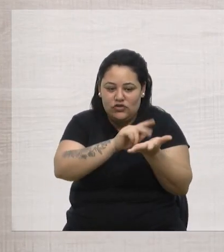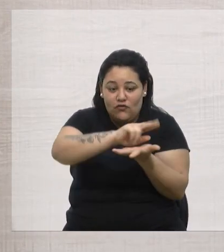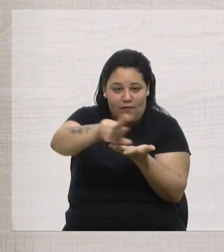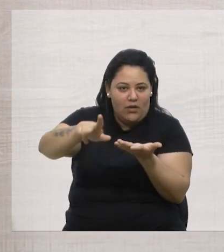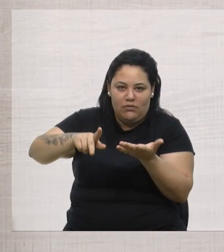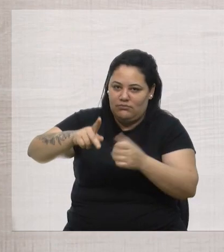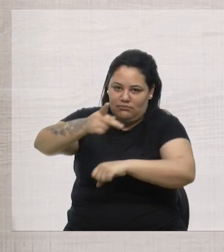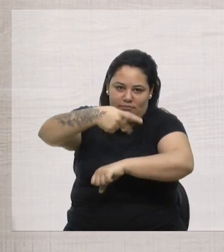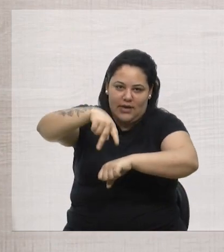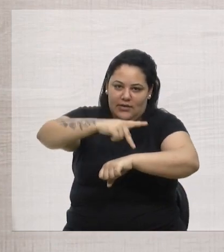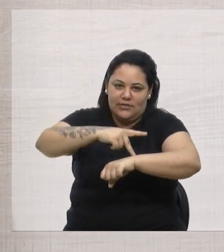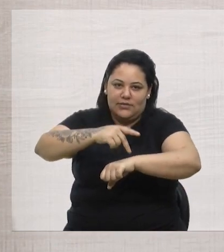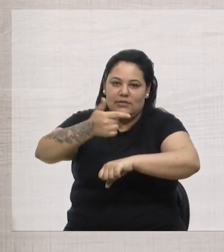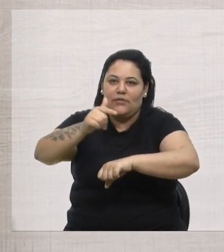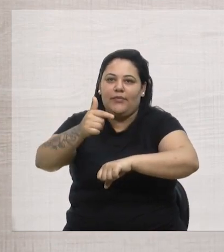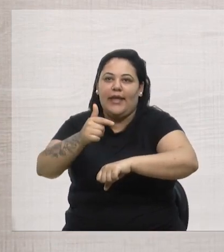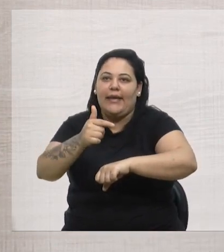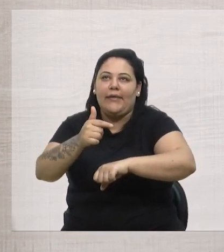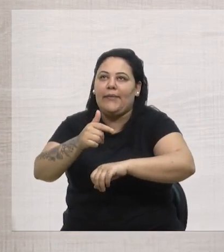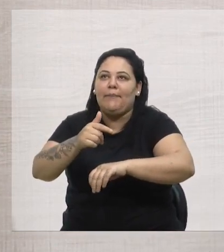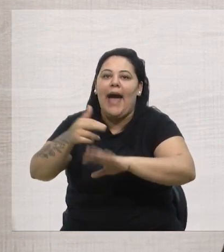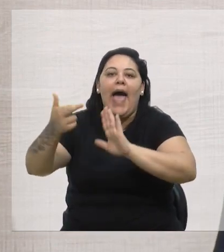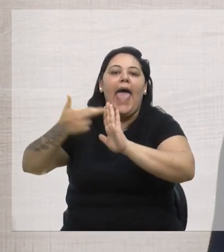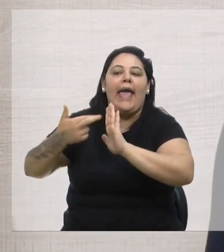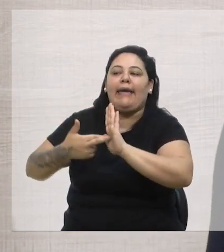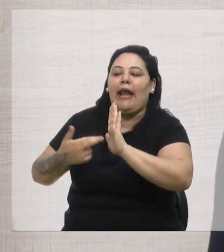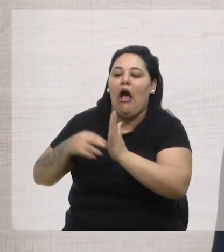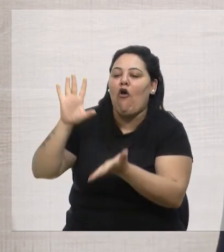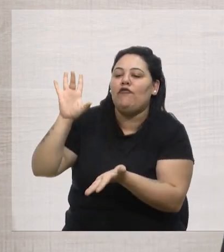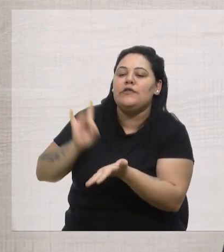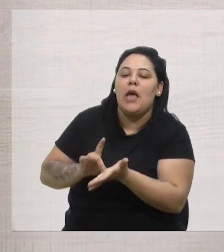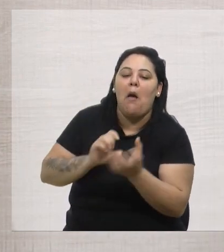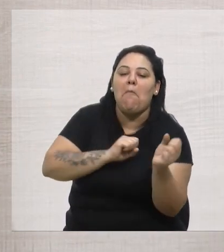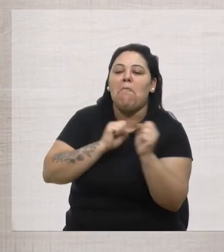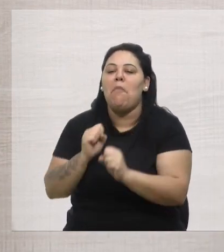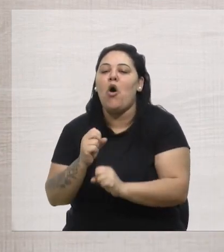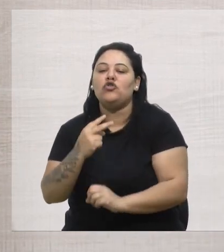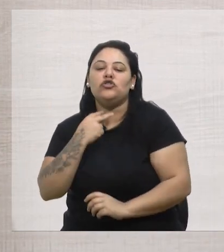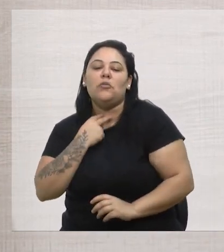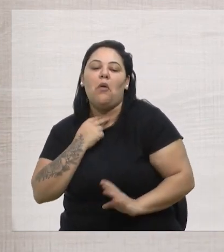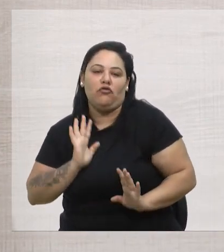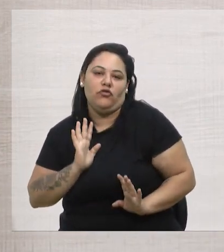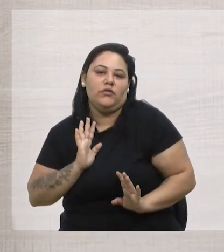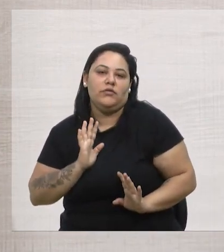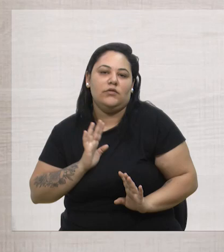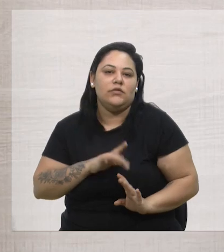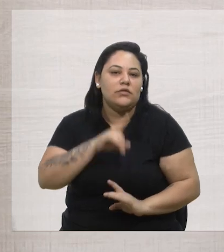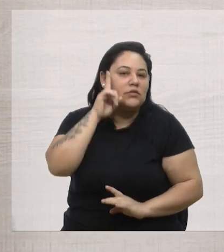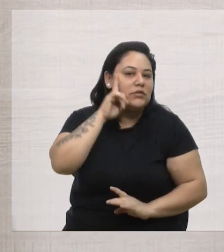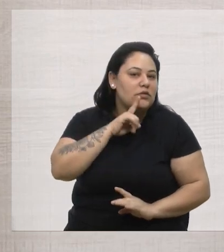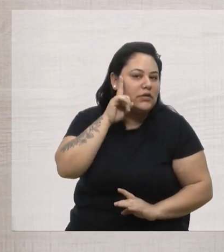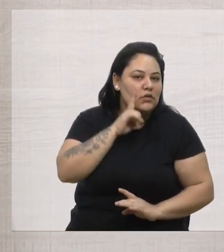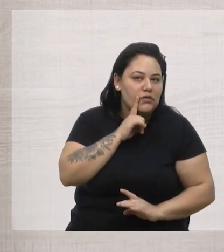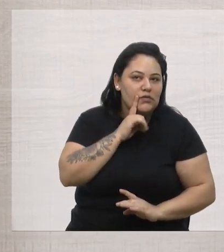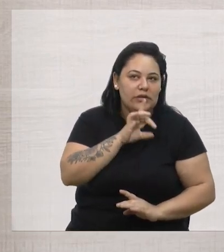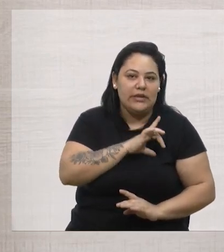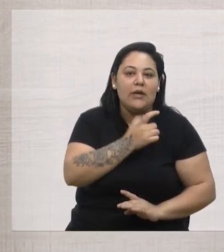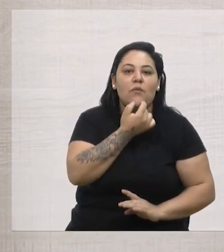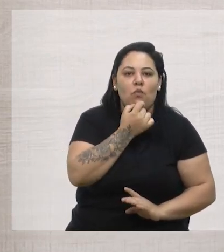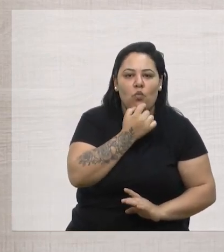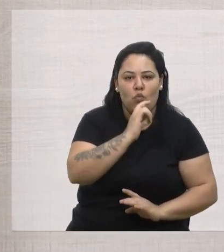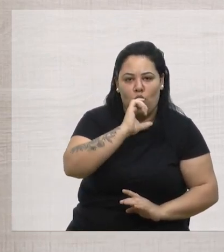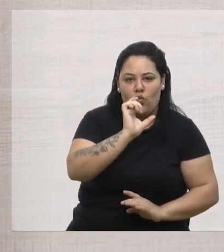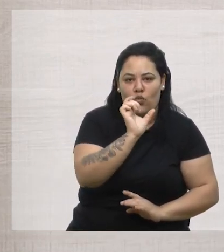em diferentes países, não existe um nome universal para quadrinhos, né? Quadrinho nos Estados Unidos é comics, na Itália é